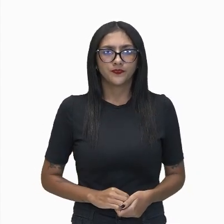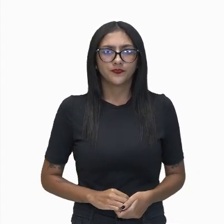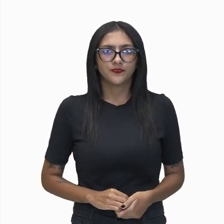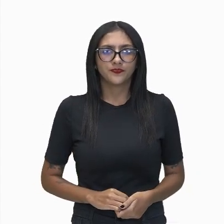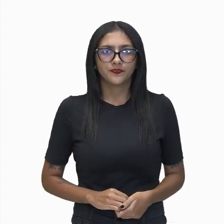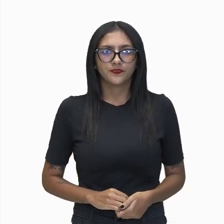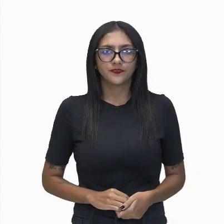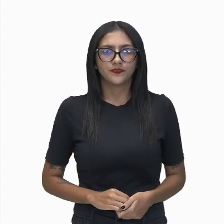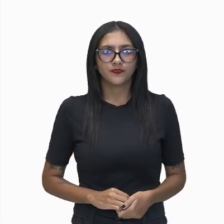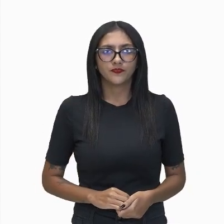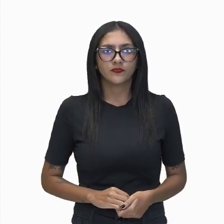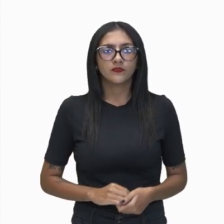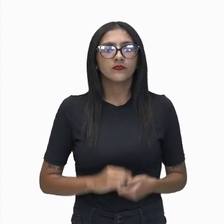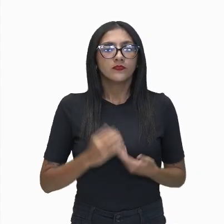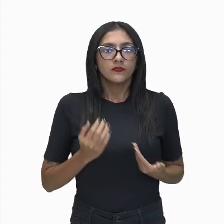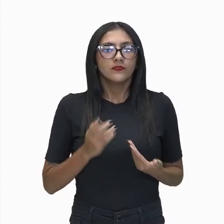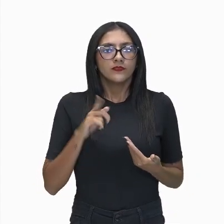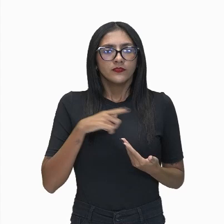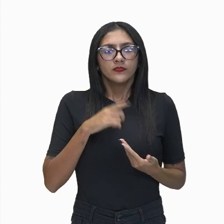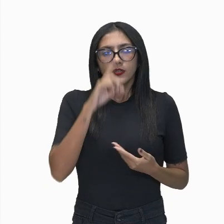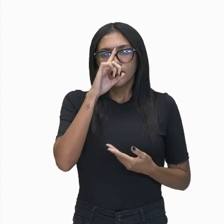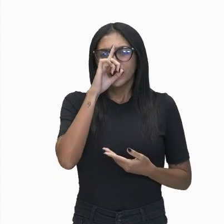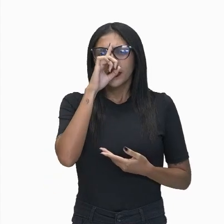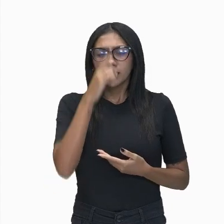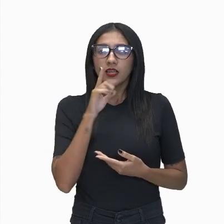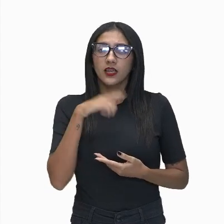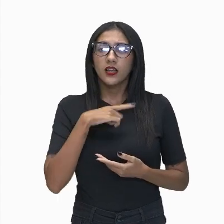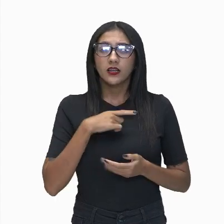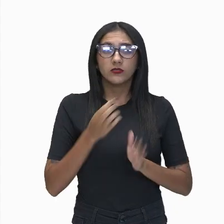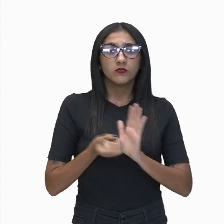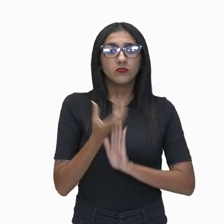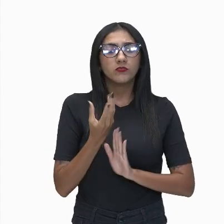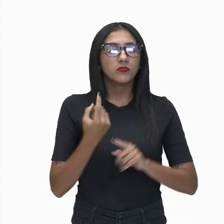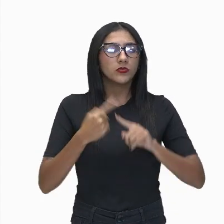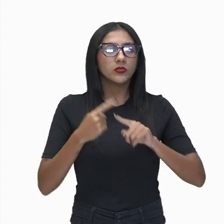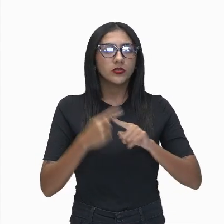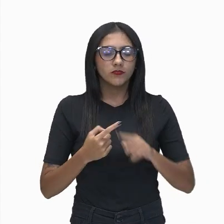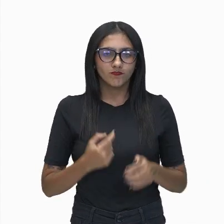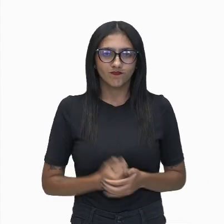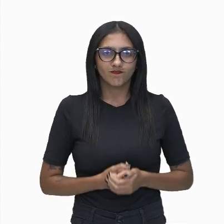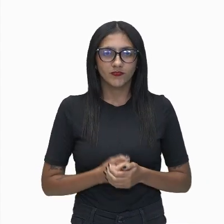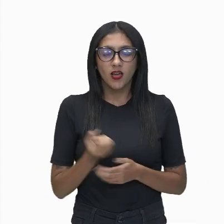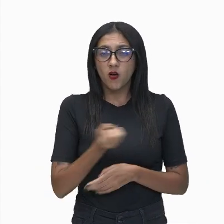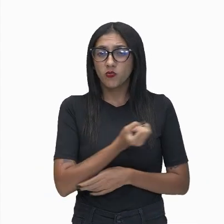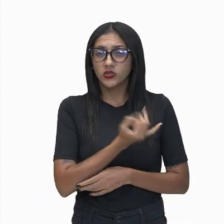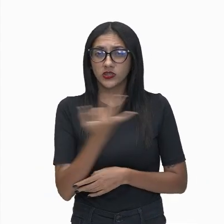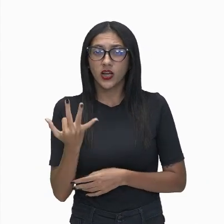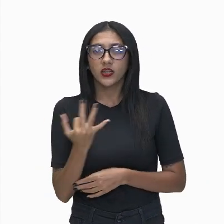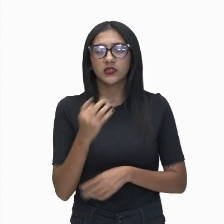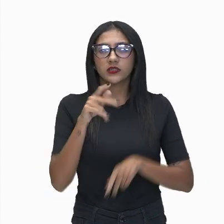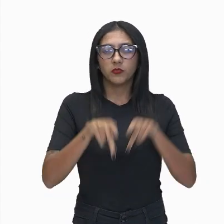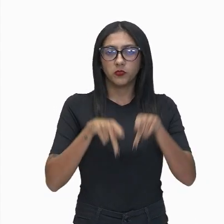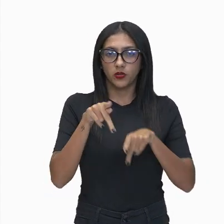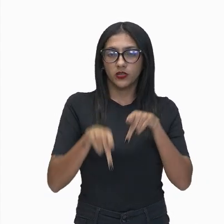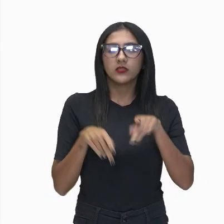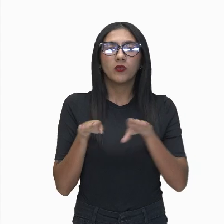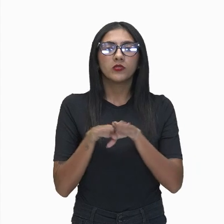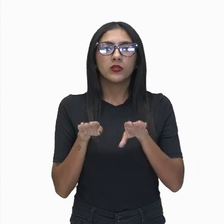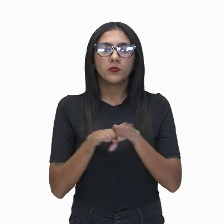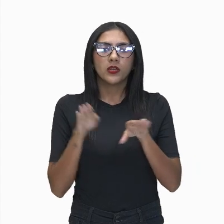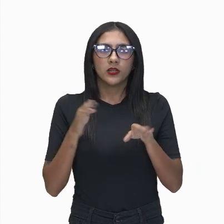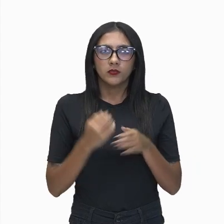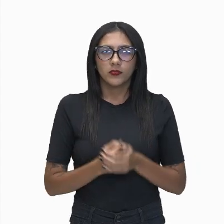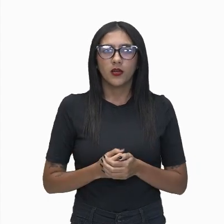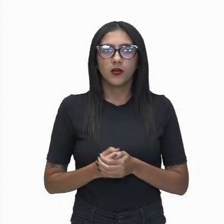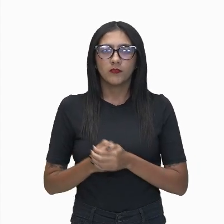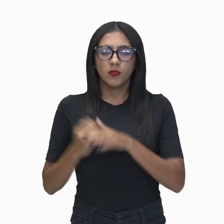essa metropolização, ela é causada a partir da intensa urbanização que vem ocorrendo no Brasil.